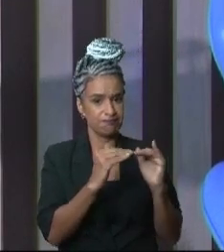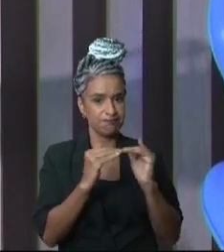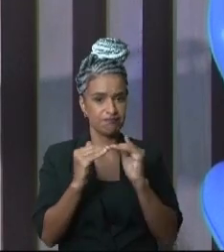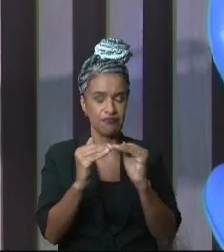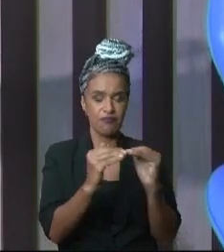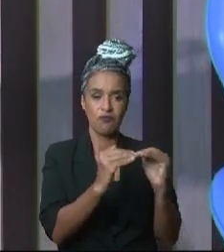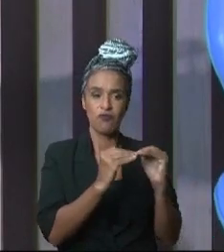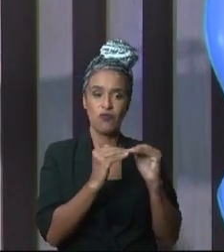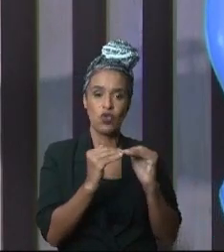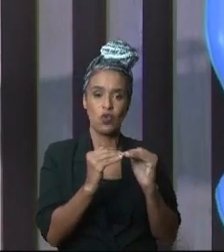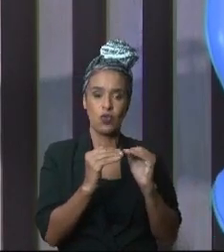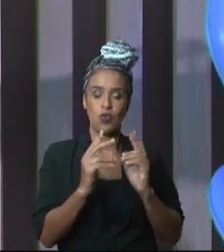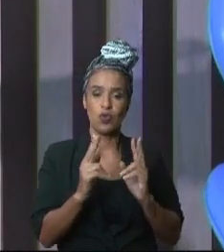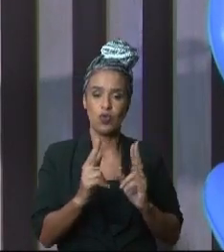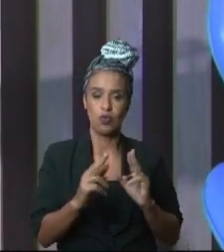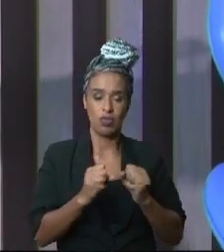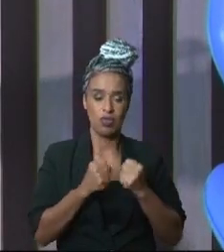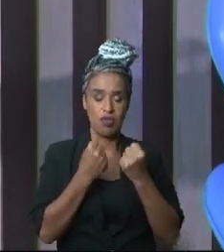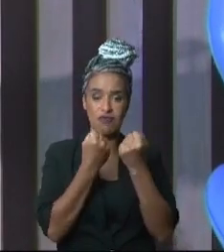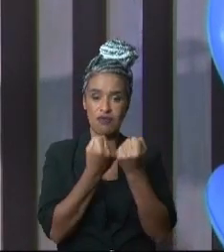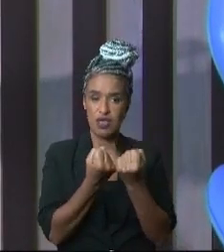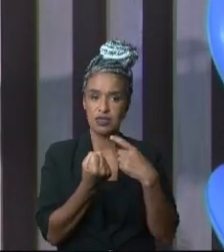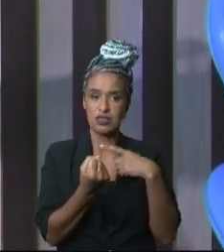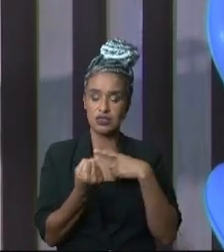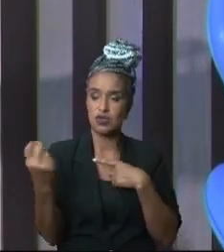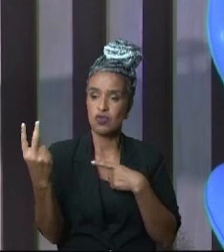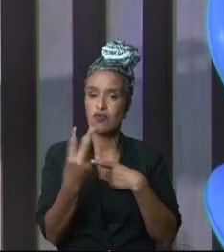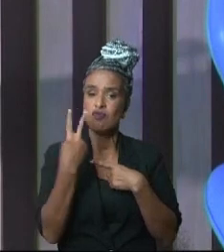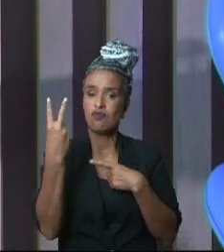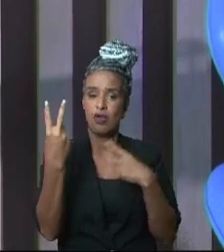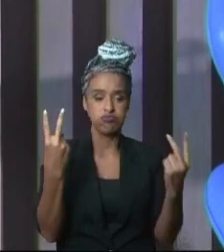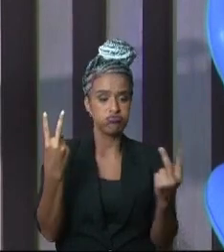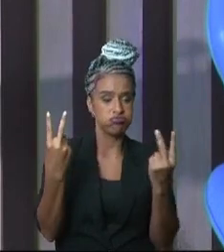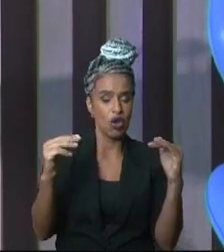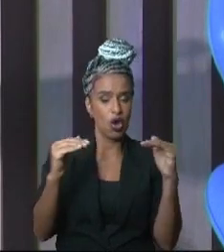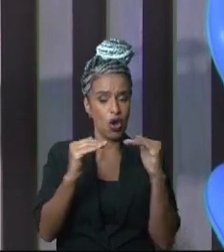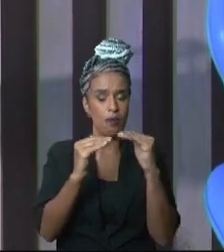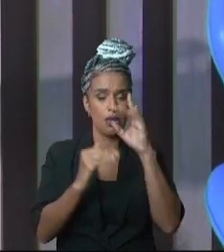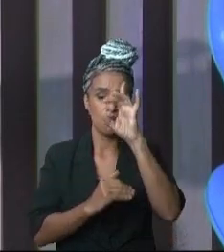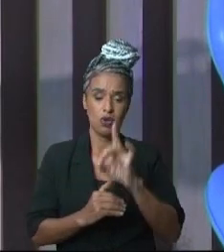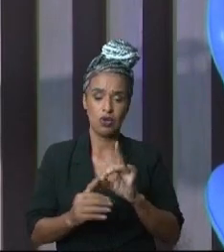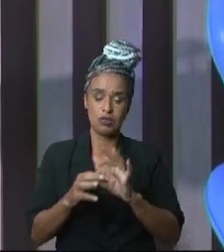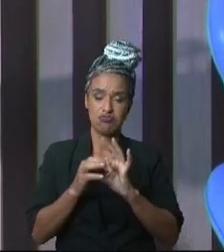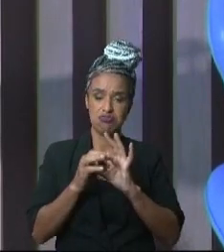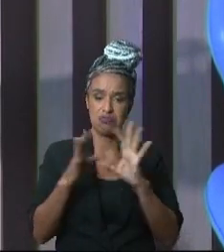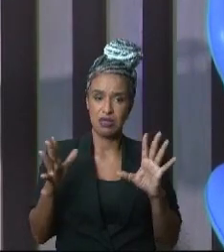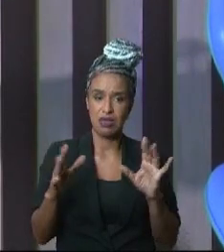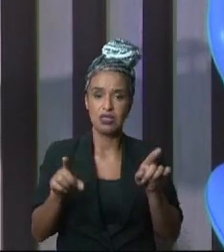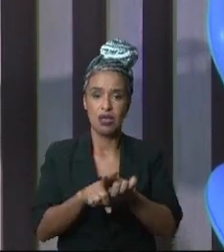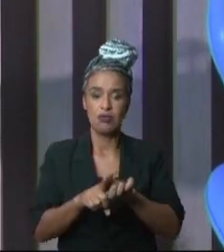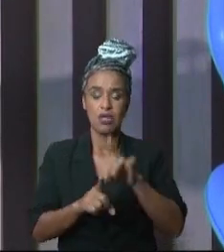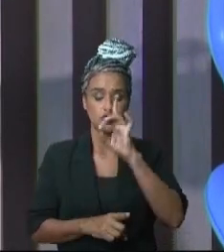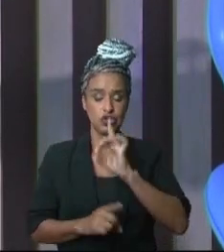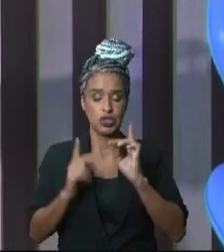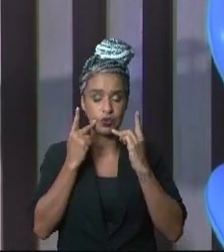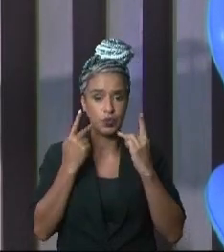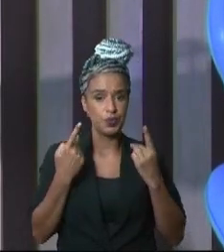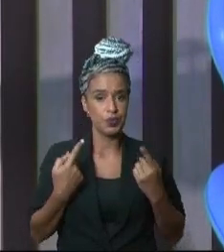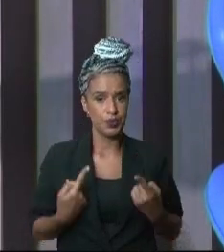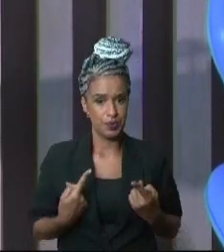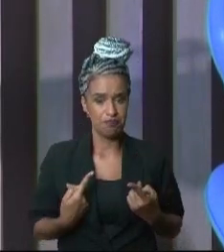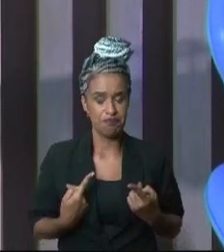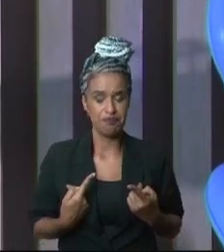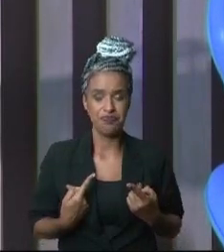comuns, com desejos comuns de defesa uns aos outros, de valores comuns que são democracia, liberdade e direitos humanos. E